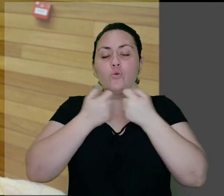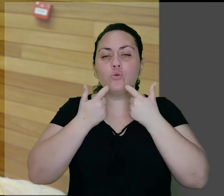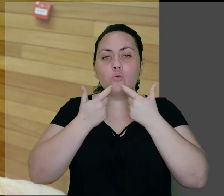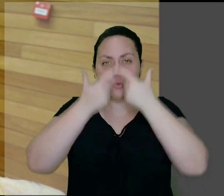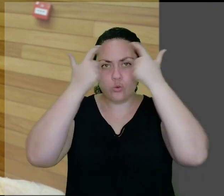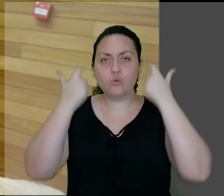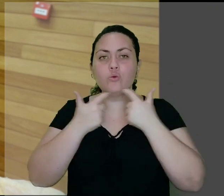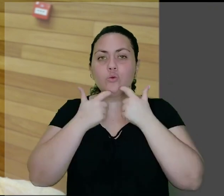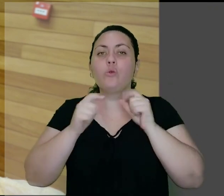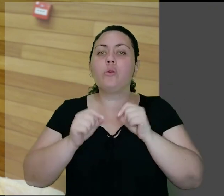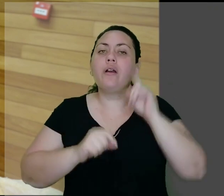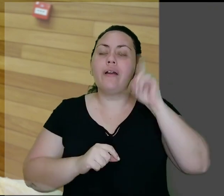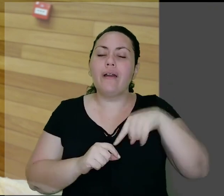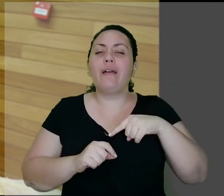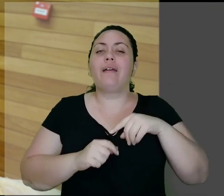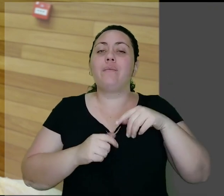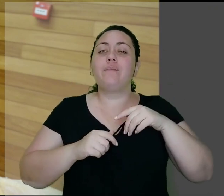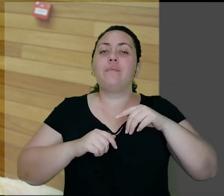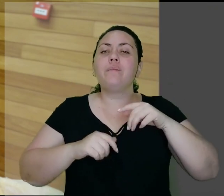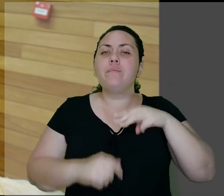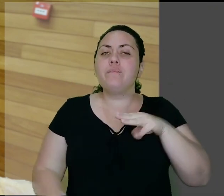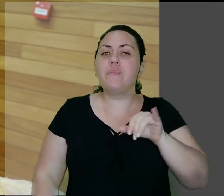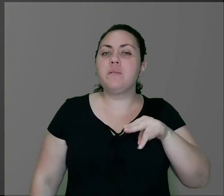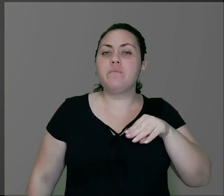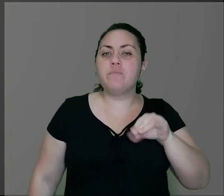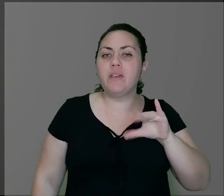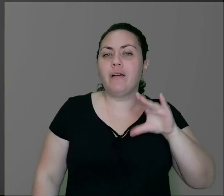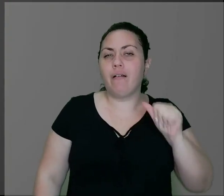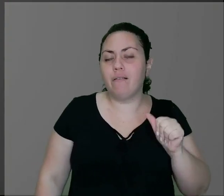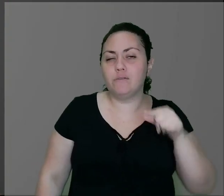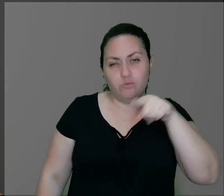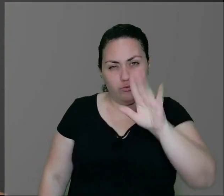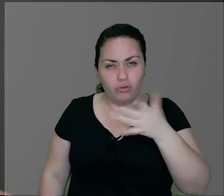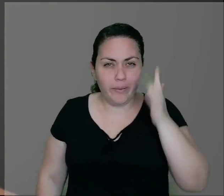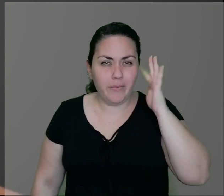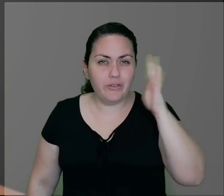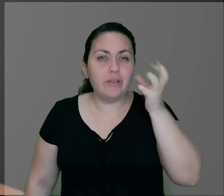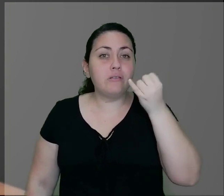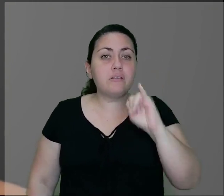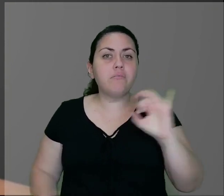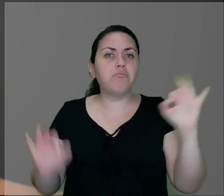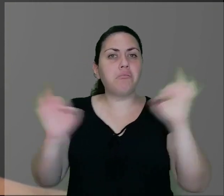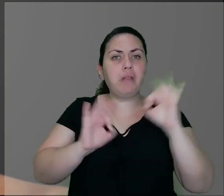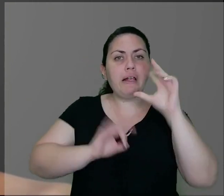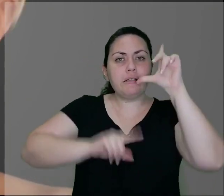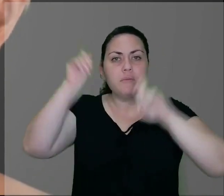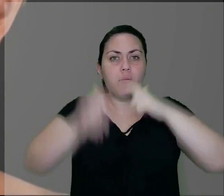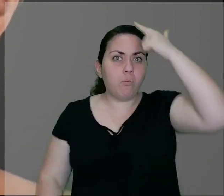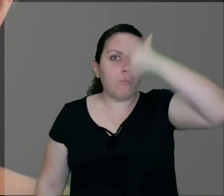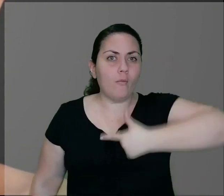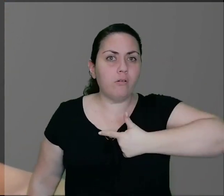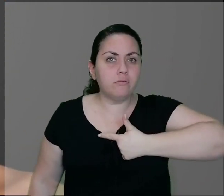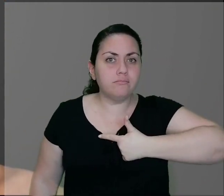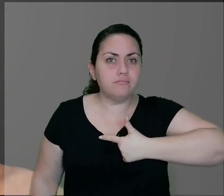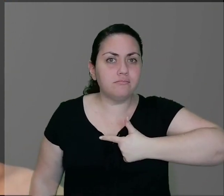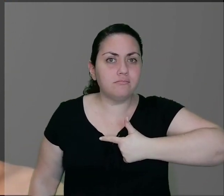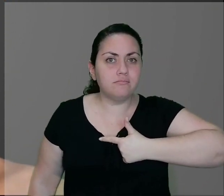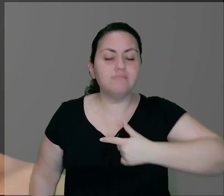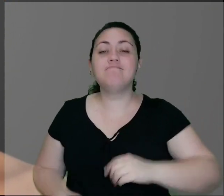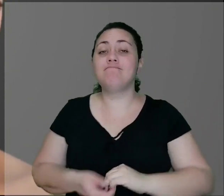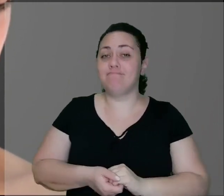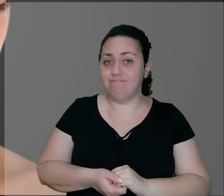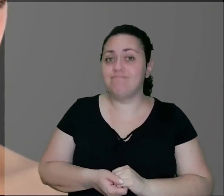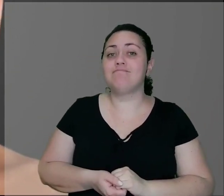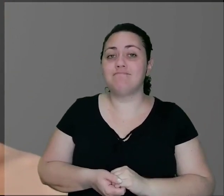mímica. Você já imaginou se as pessoas não tivessem nenhuma expressão facial? Sem os músculos da